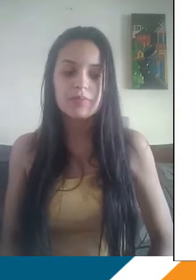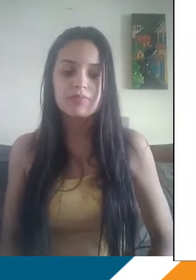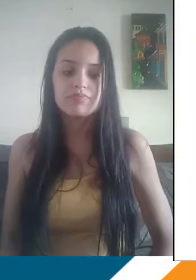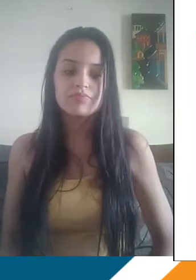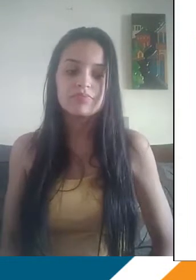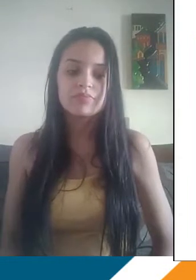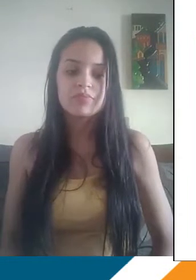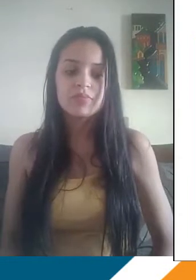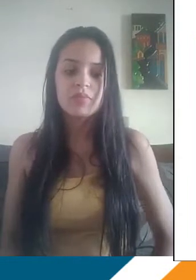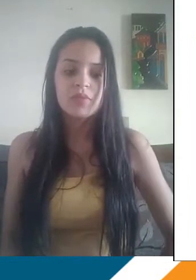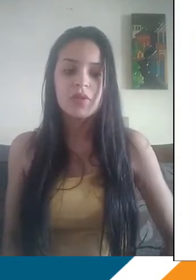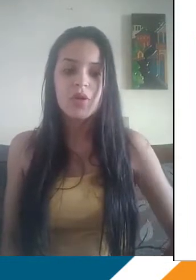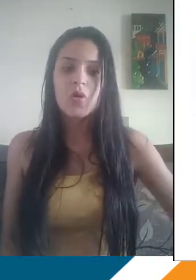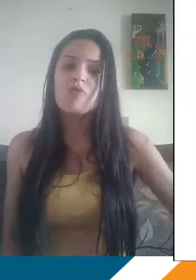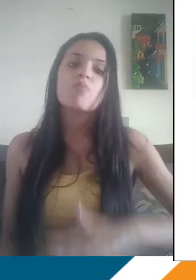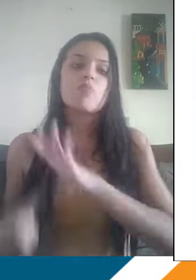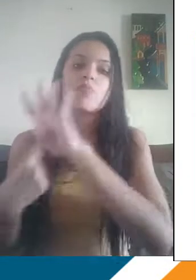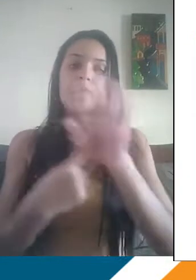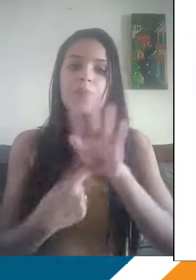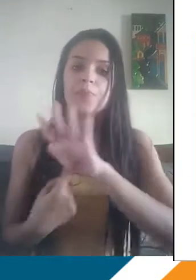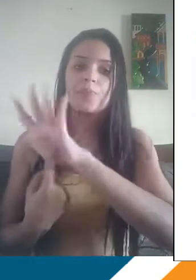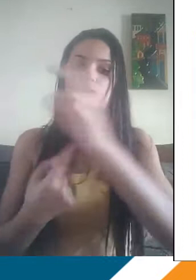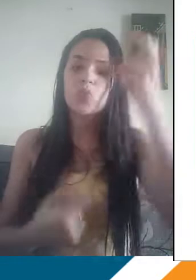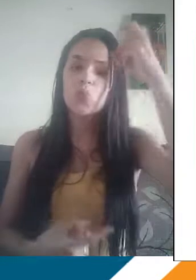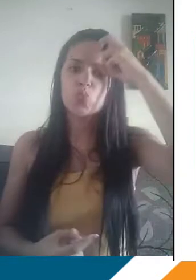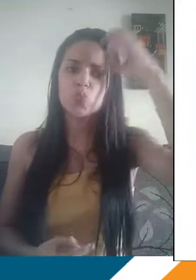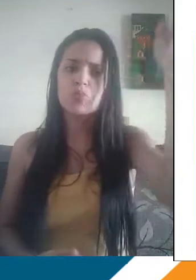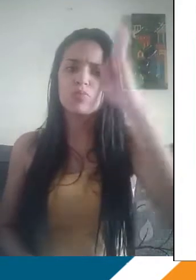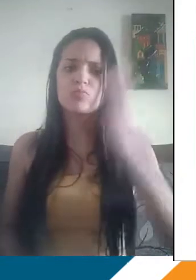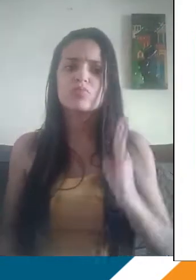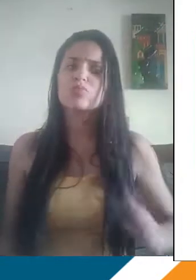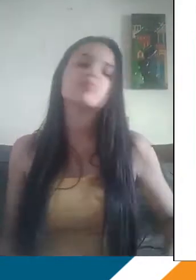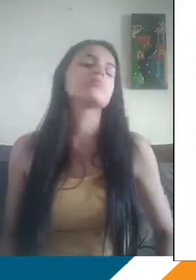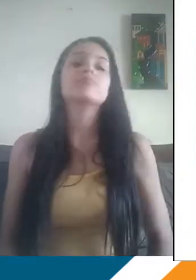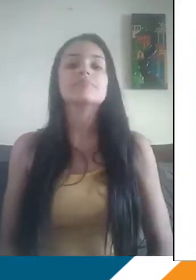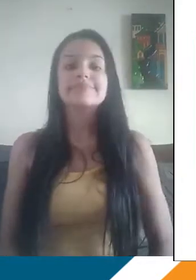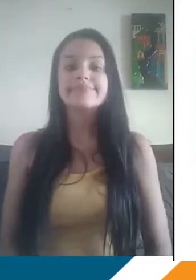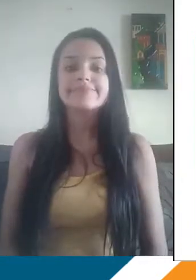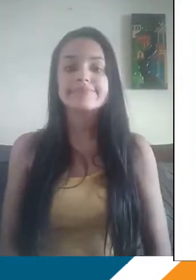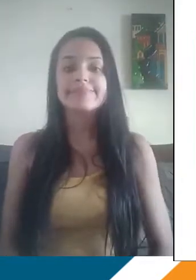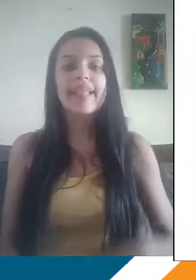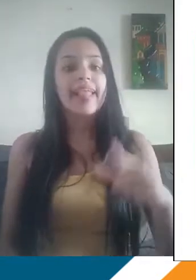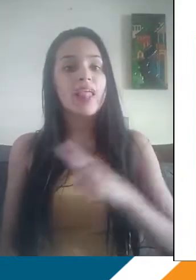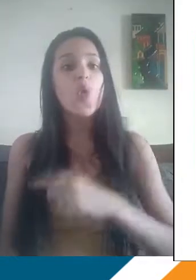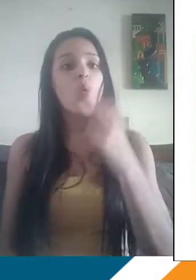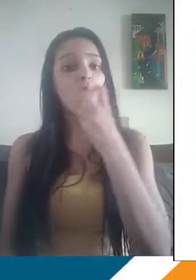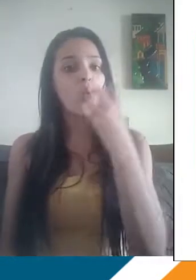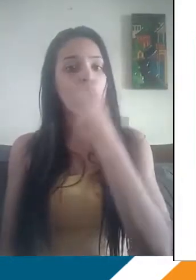Então nós estamos vendo agora uma incorporação do registro coloquial, da oralidade,